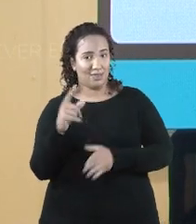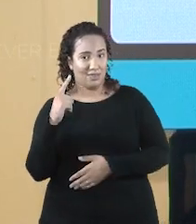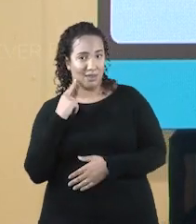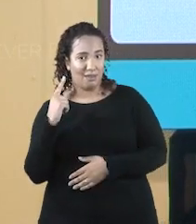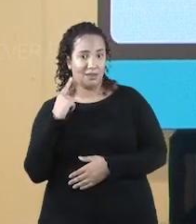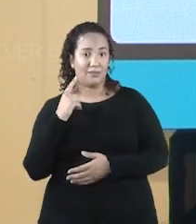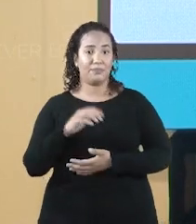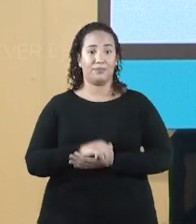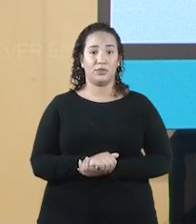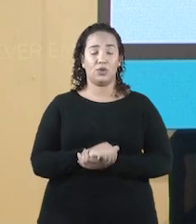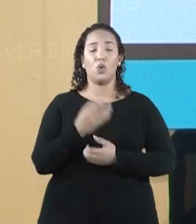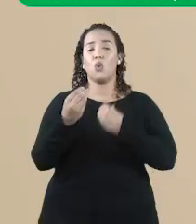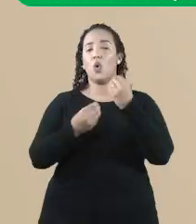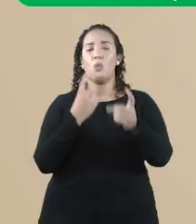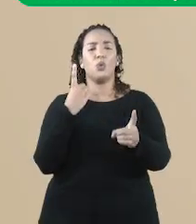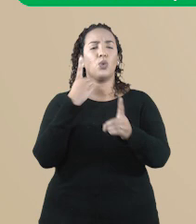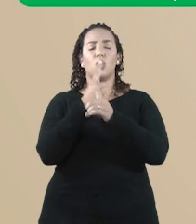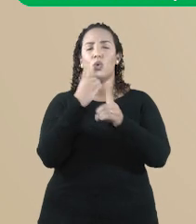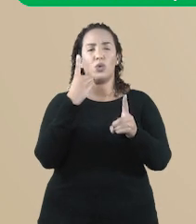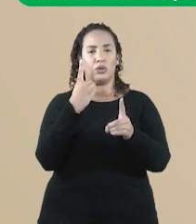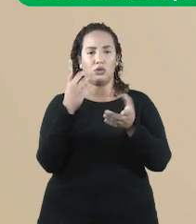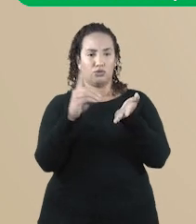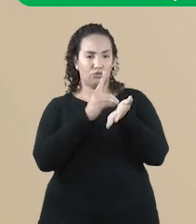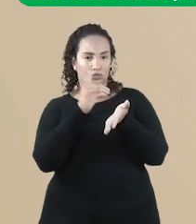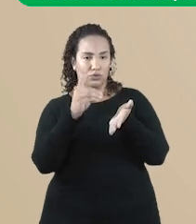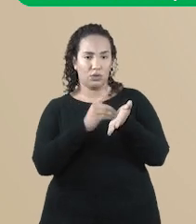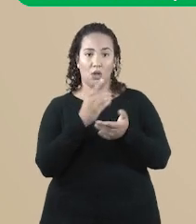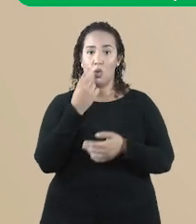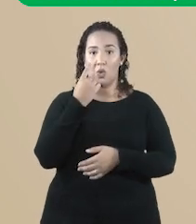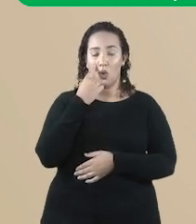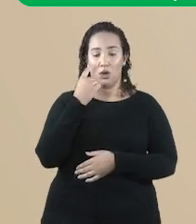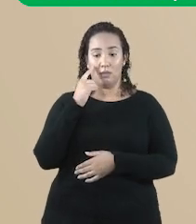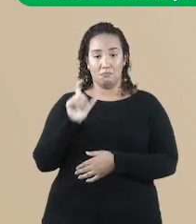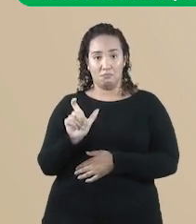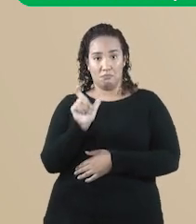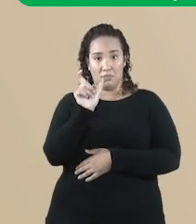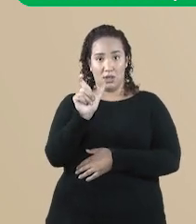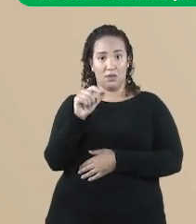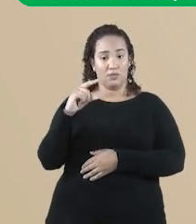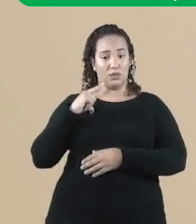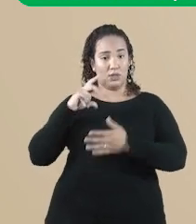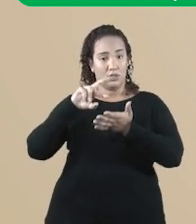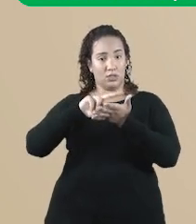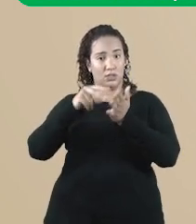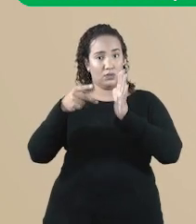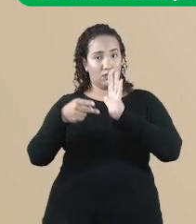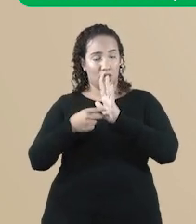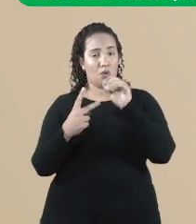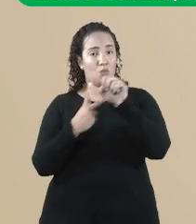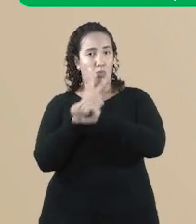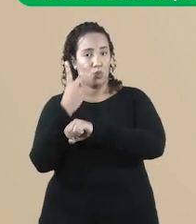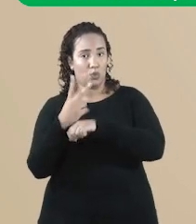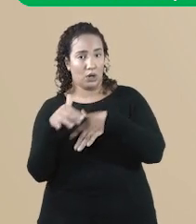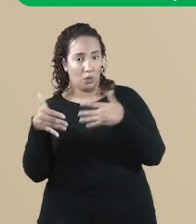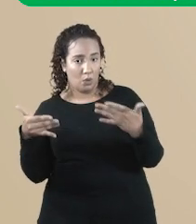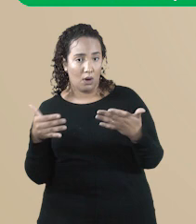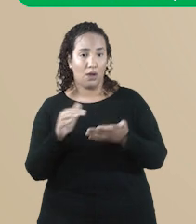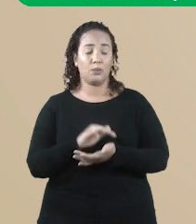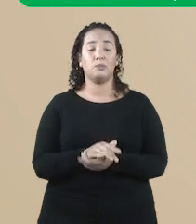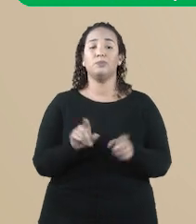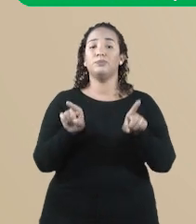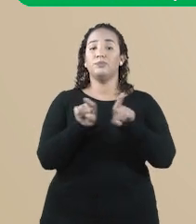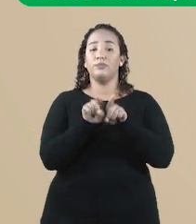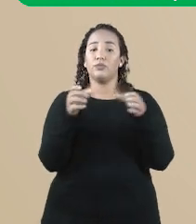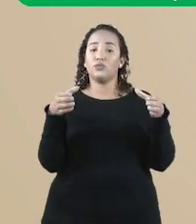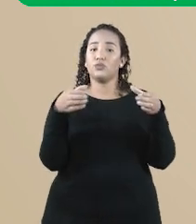tem geralmente esta forma. Aqui ele apresenta o significado da palavra. Aqui contém a classe